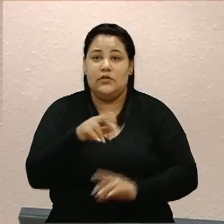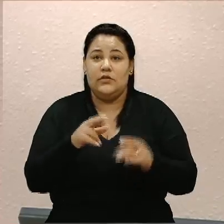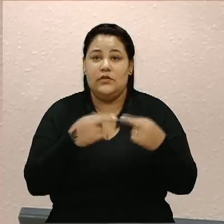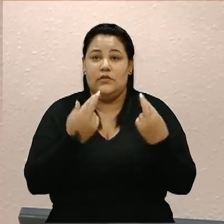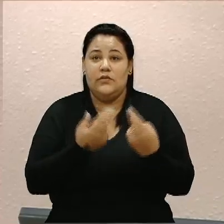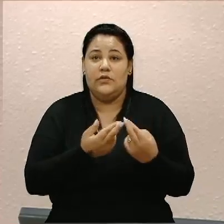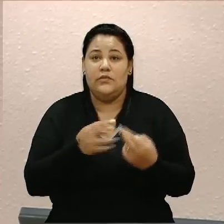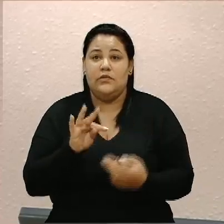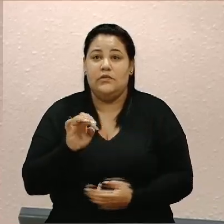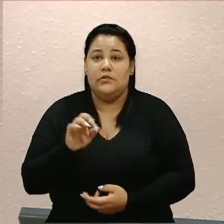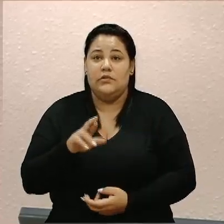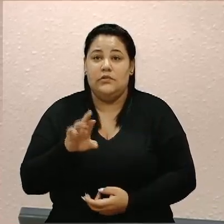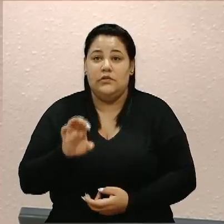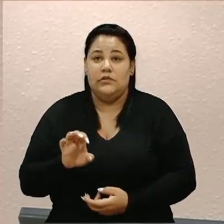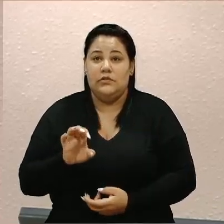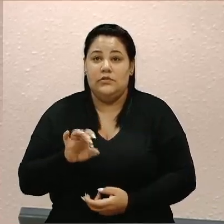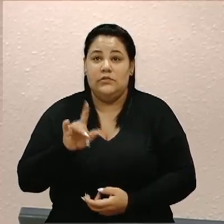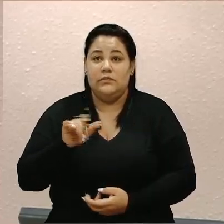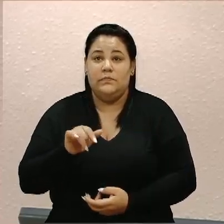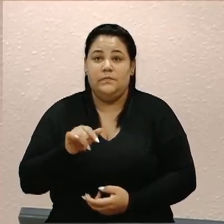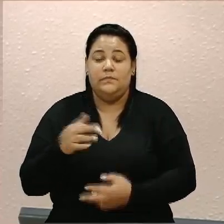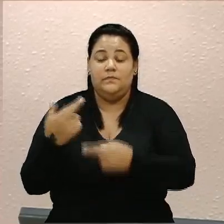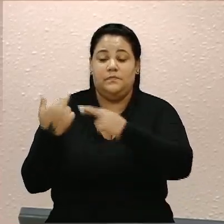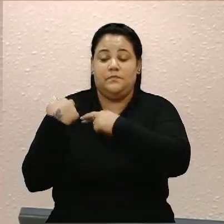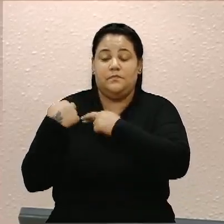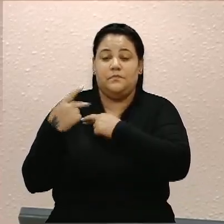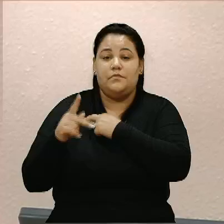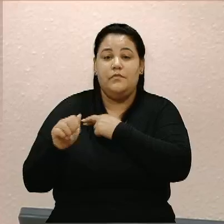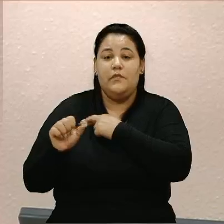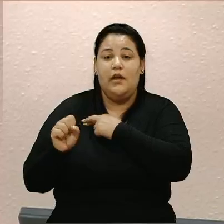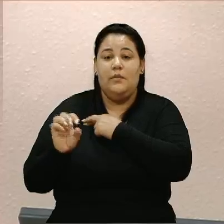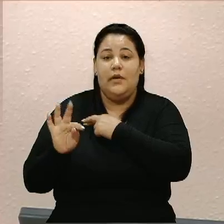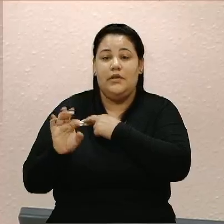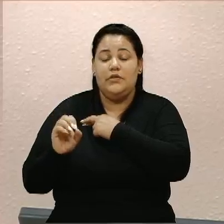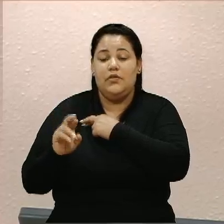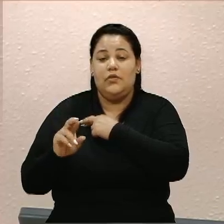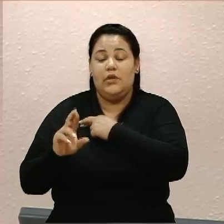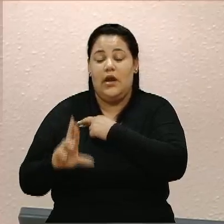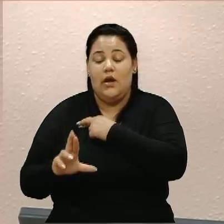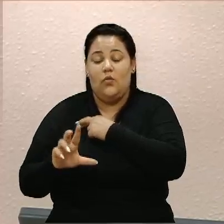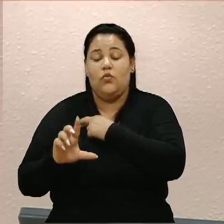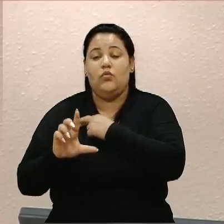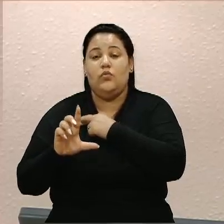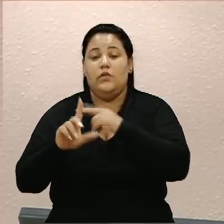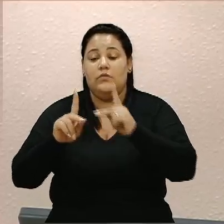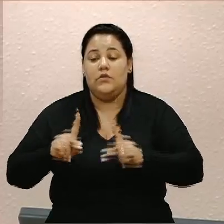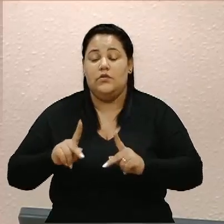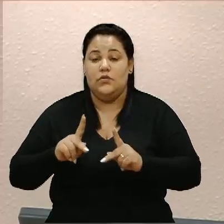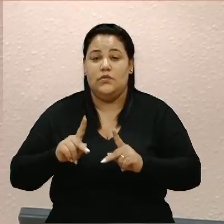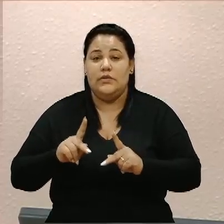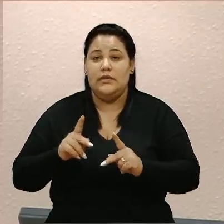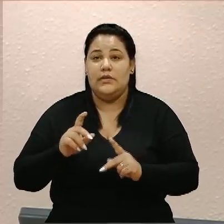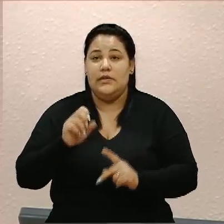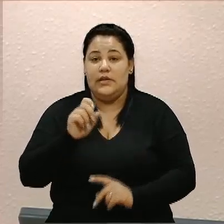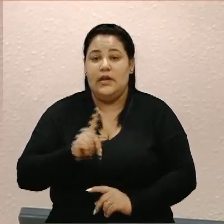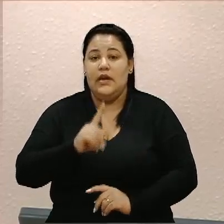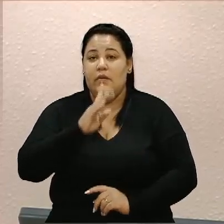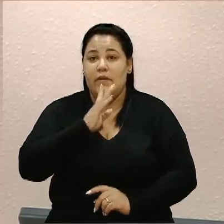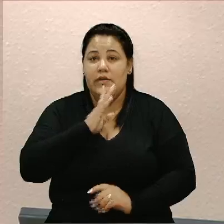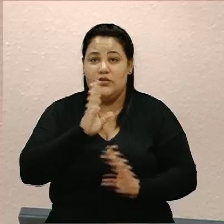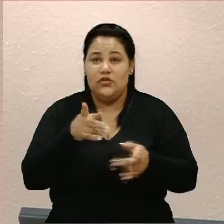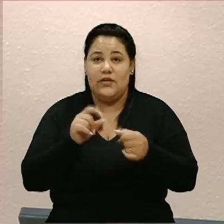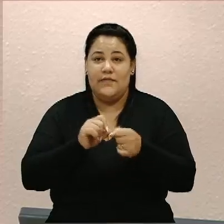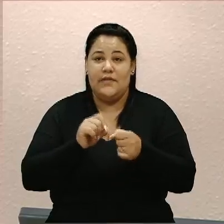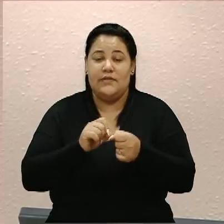que é a responsável pela pastoral das pessoas em situação de rua na nossa cidade. A Tere, quem conhece, né, o trabalho que já é